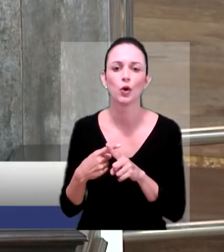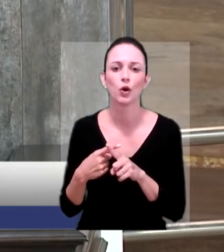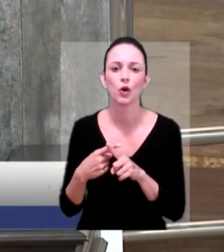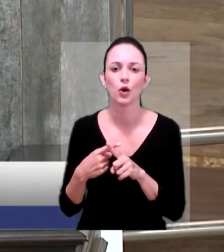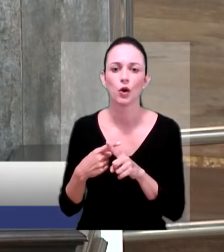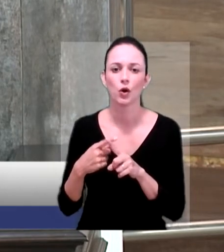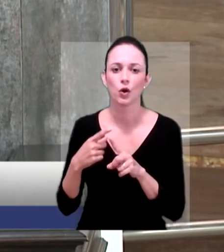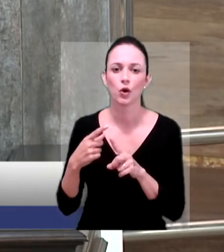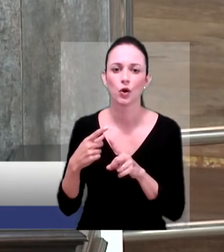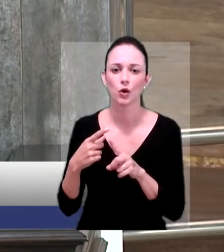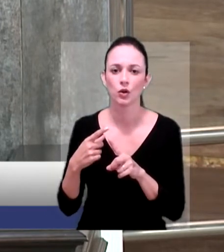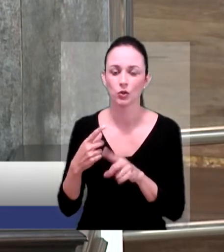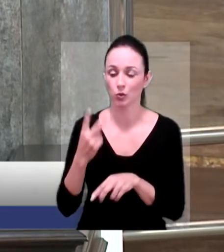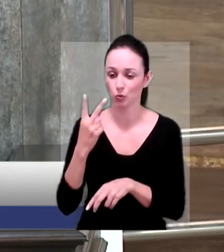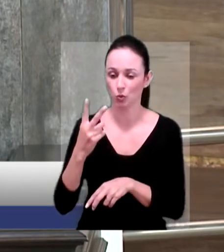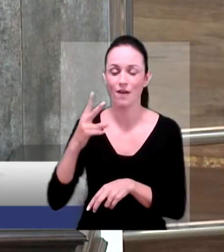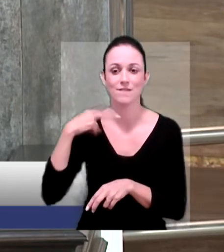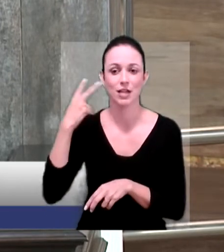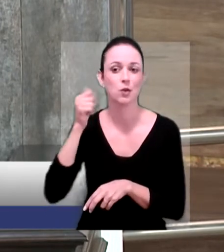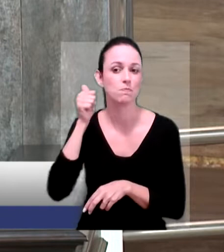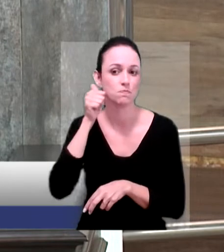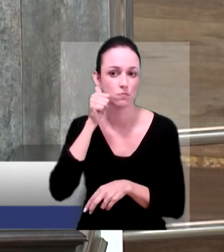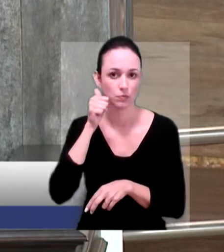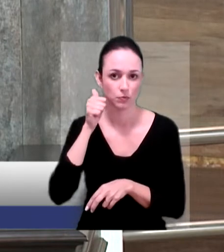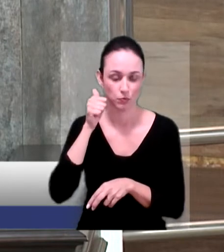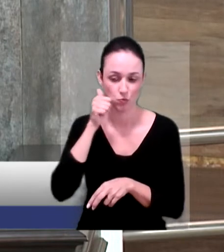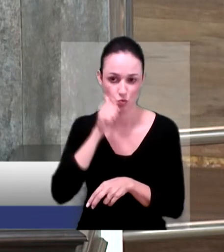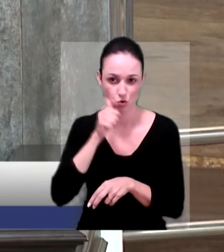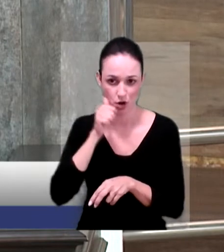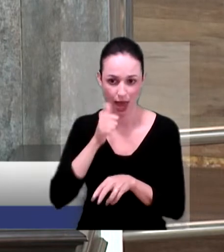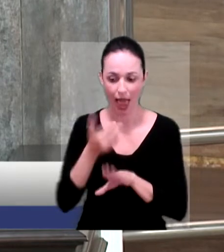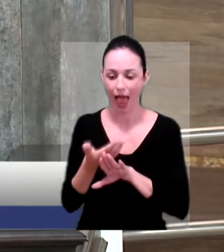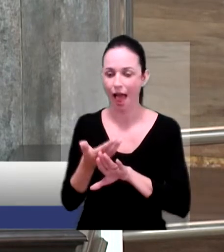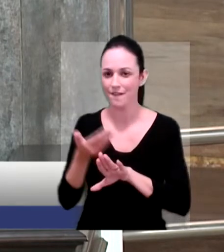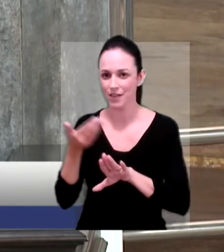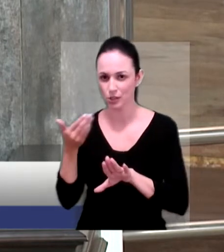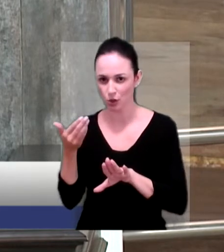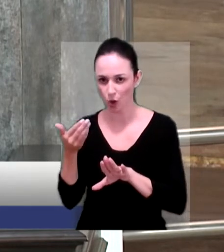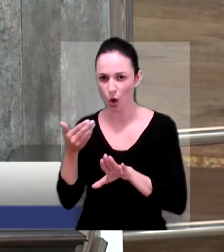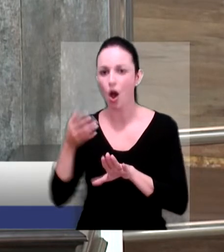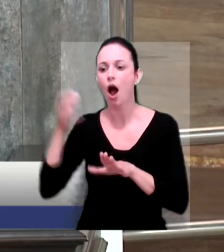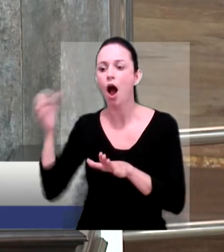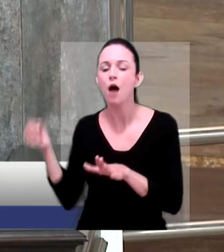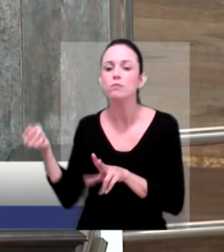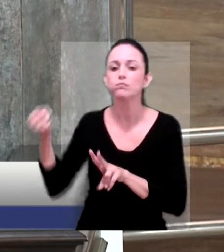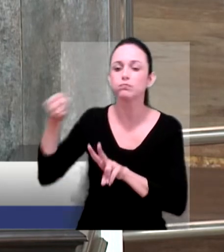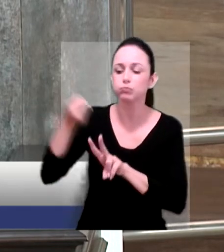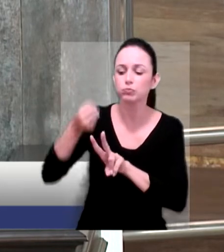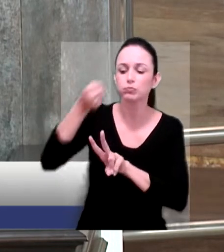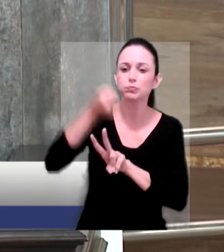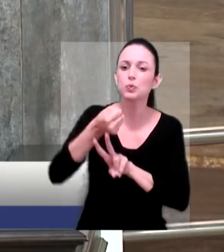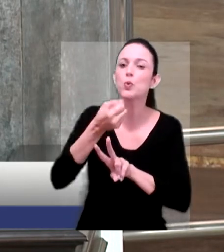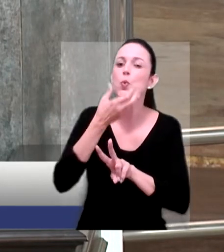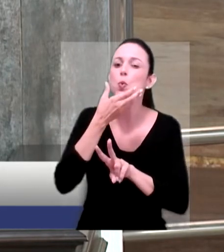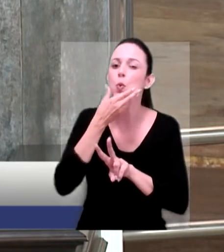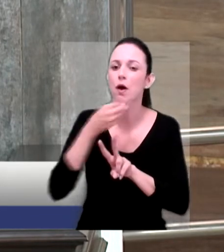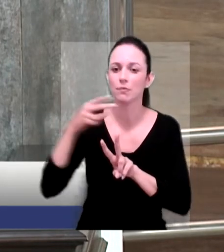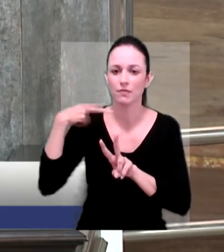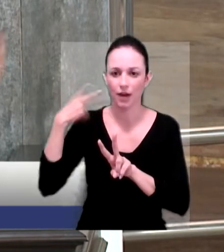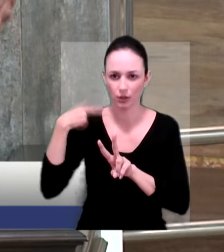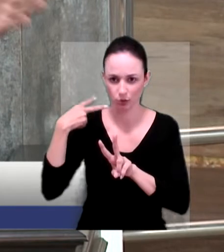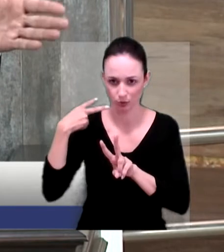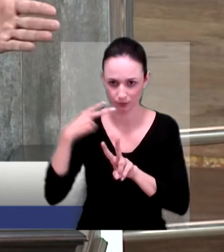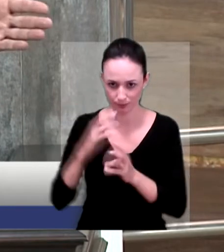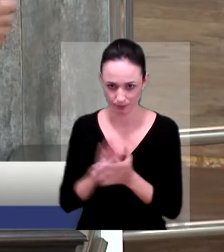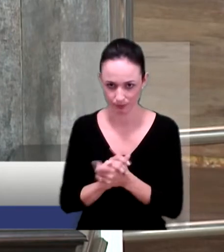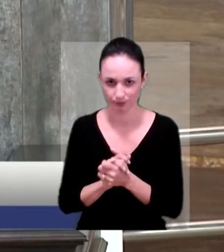duas vereadoras foram afastadas para que dois vereadores assumissem. E eu tive a honra de ser convidado,